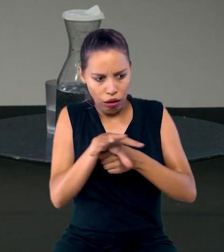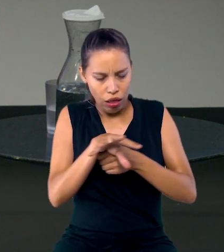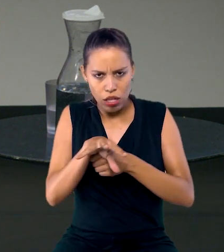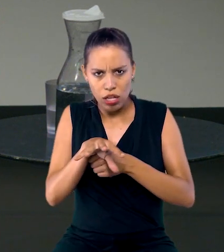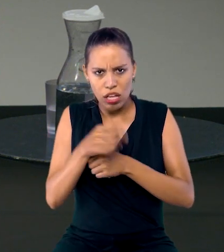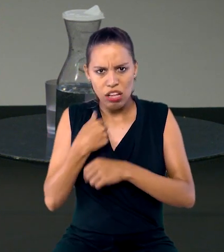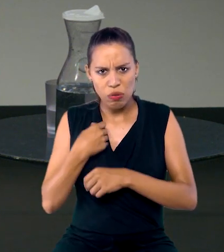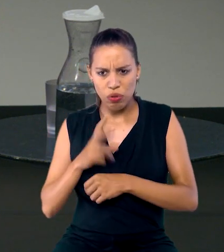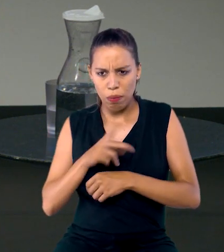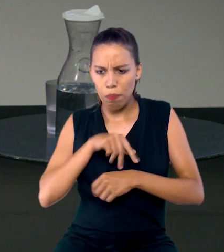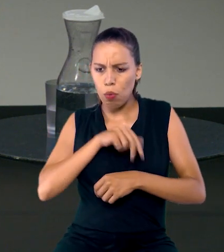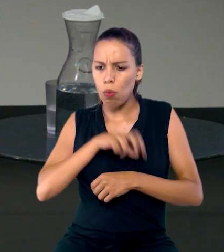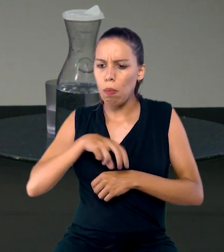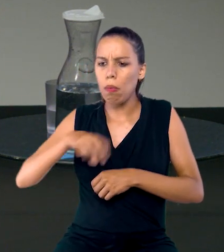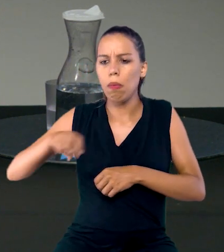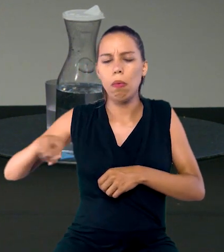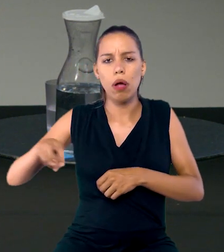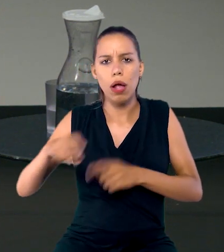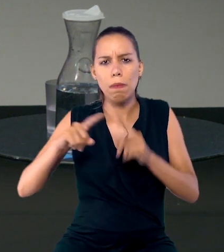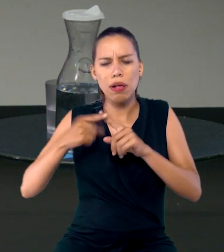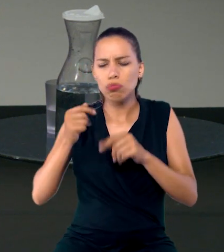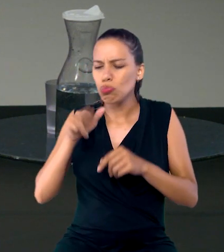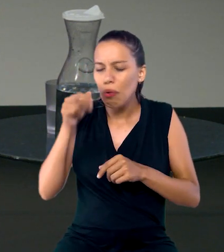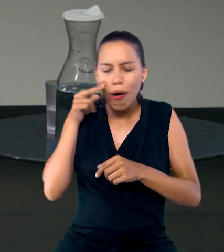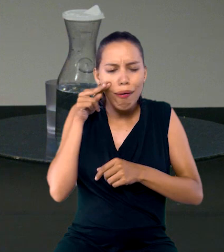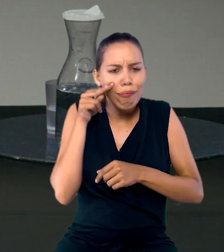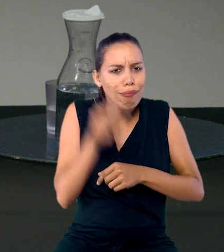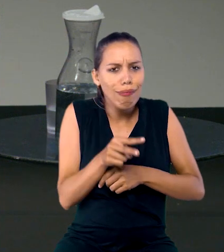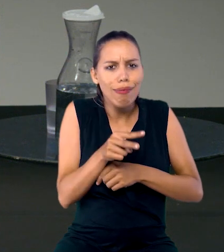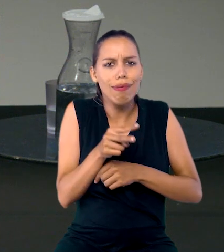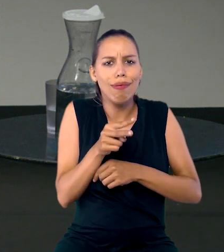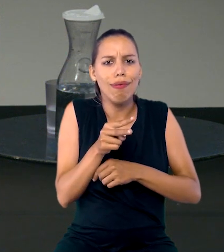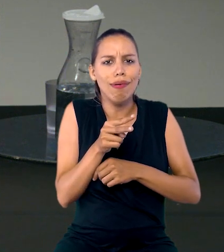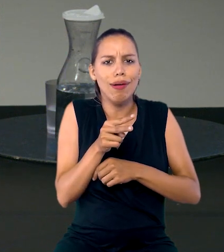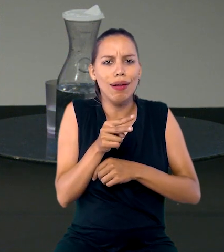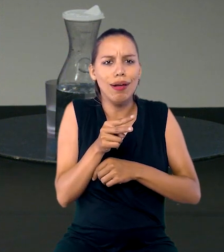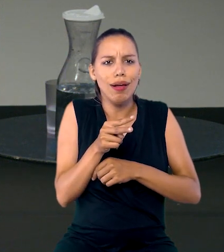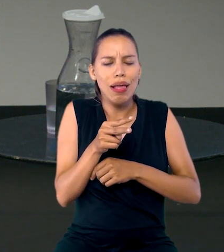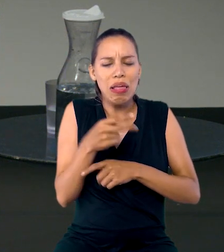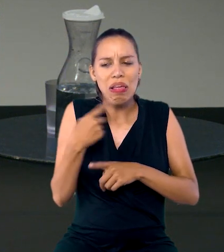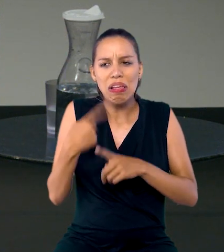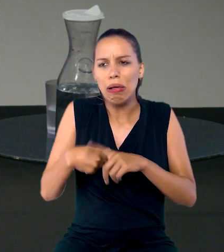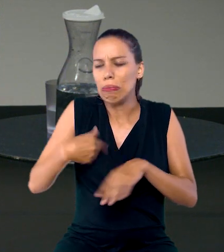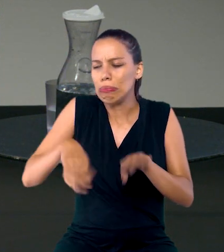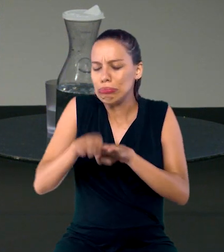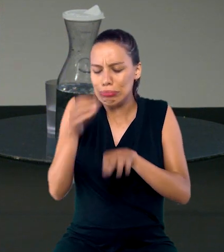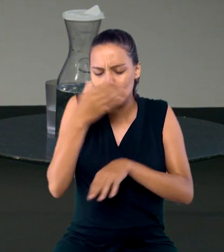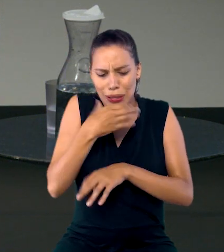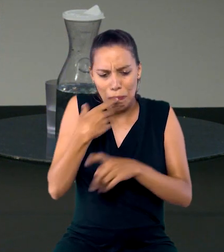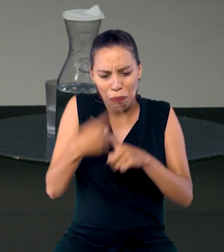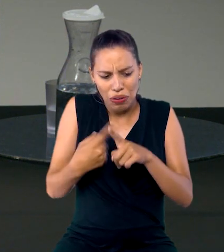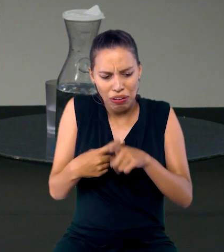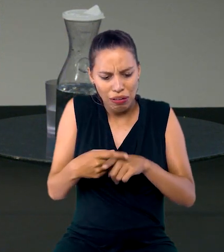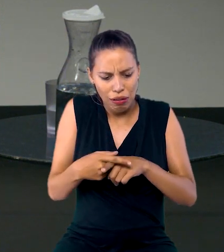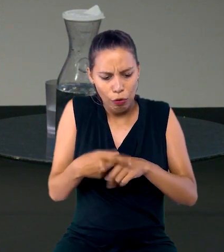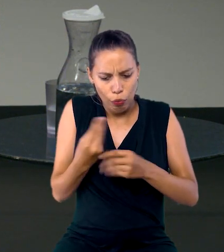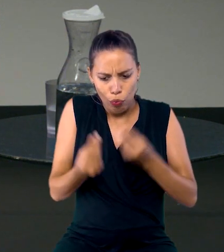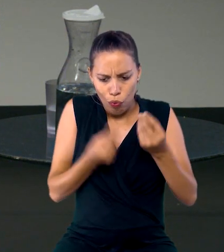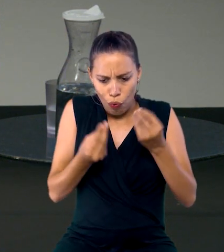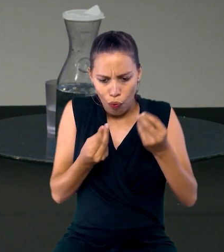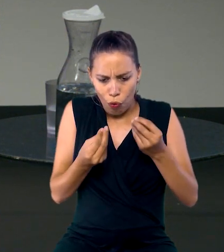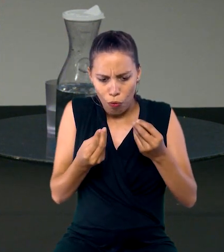passado milhares de vezes ali e não tinha enxergado. Chorei porque eu entendi como